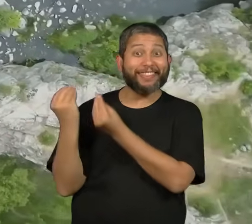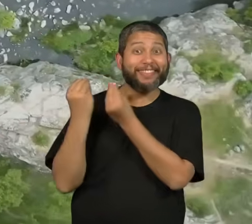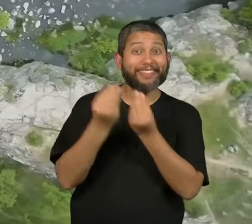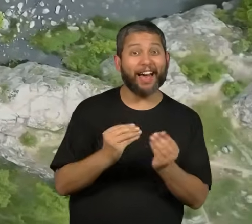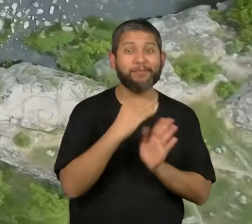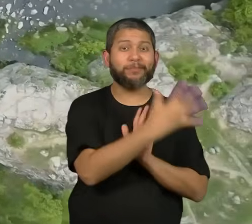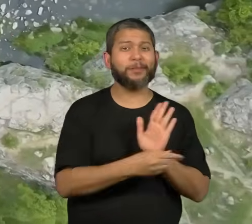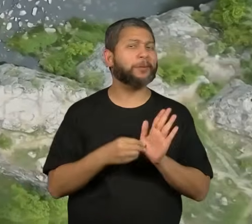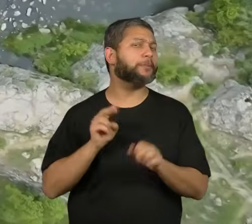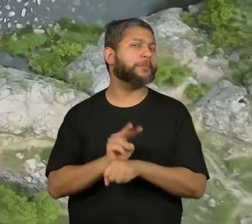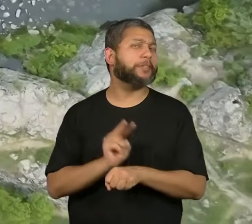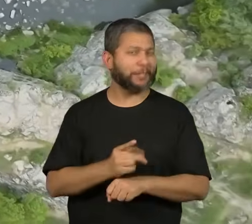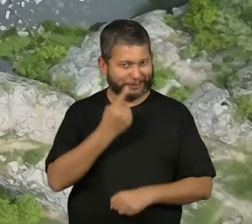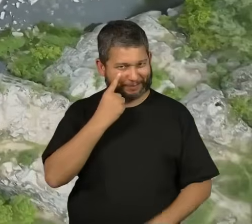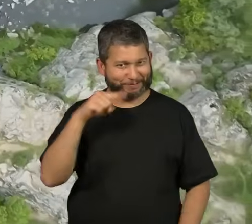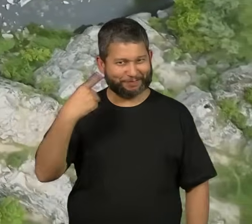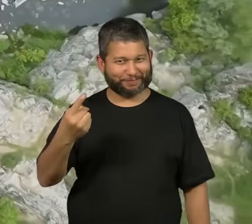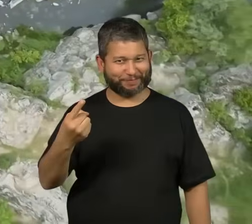Amazônia.